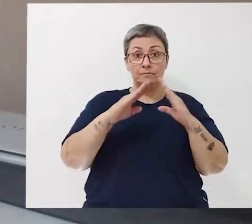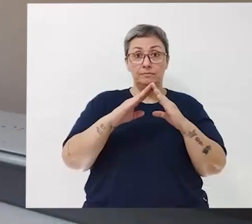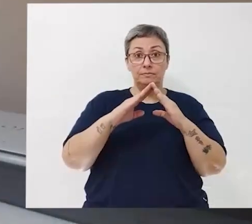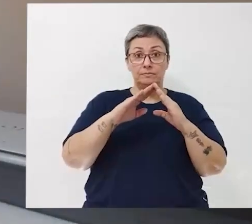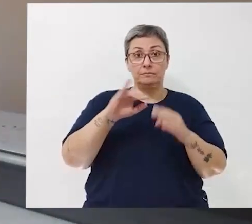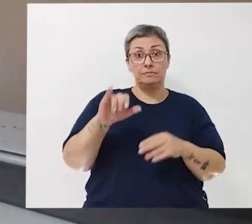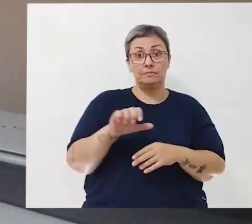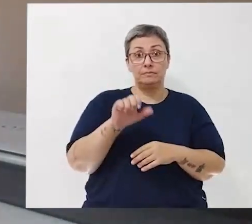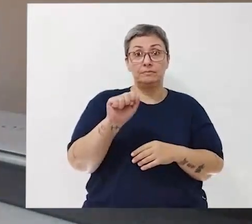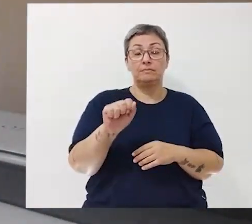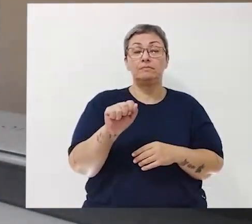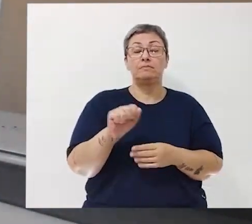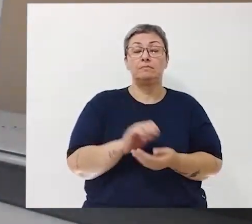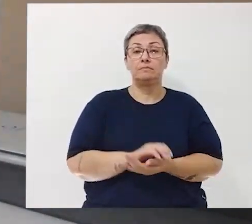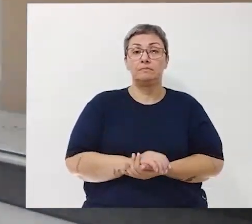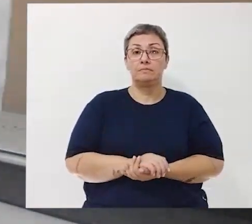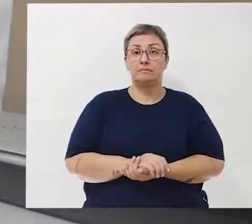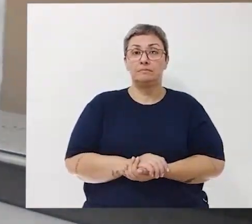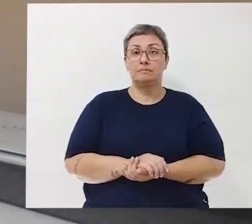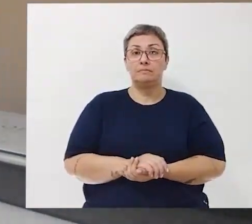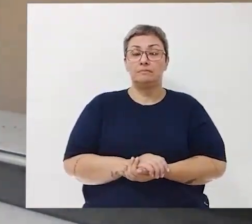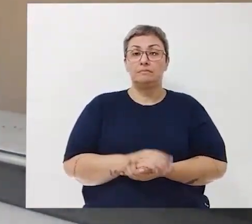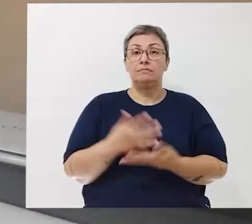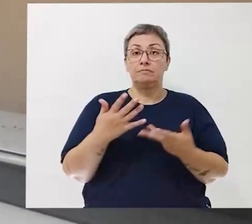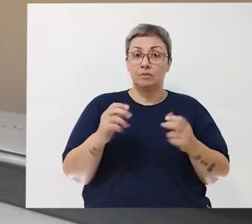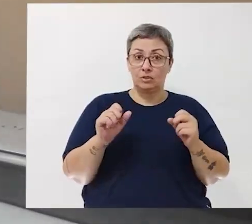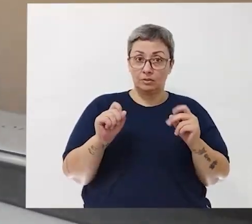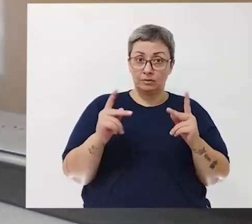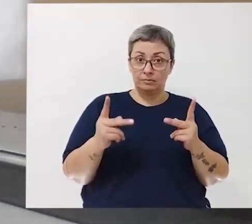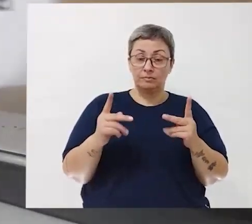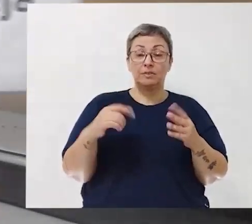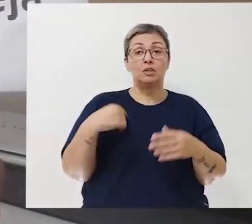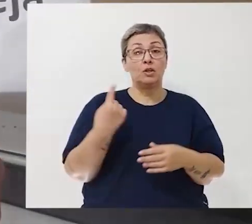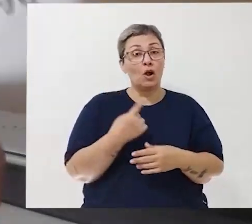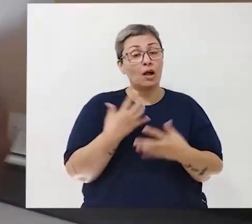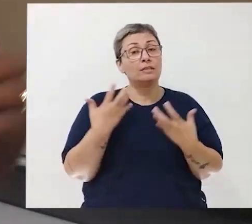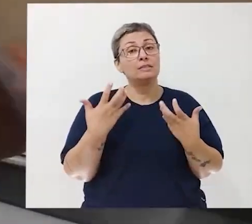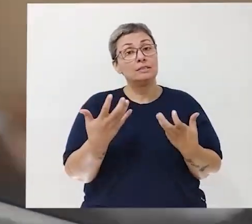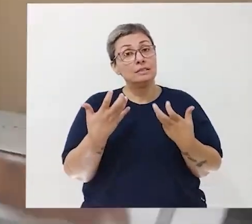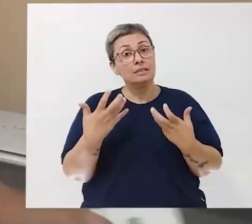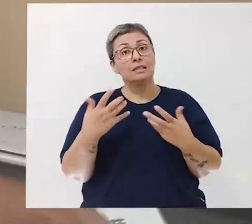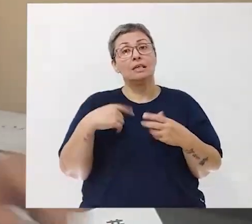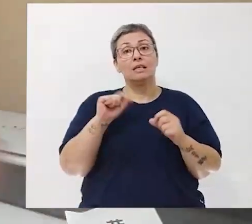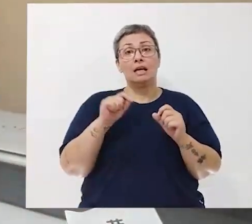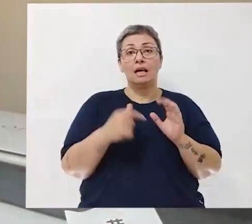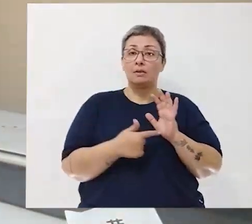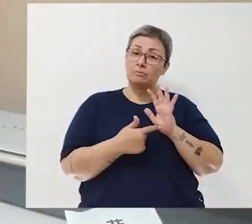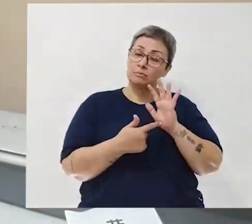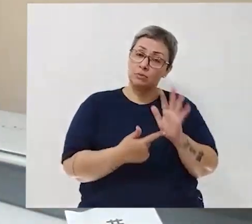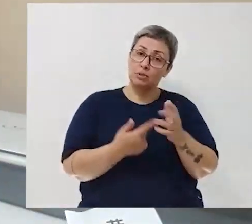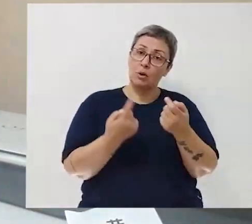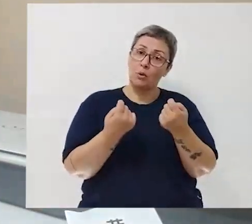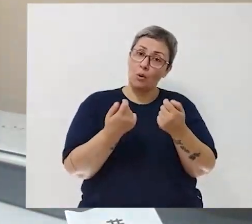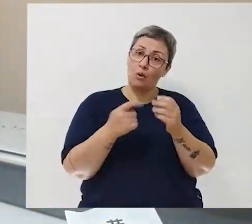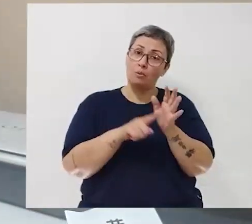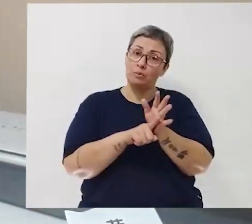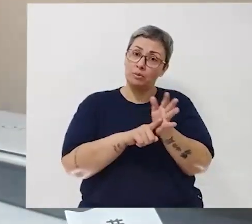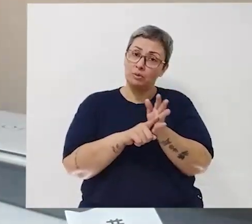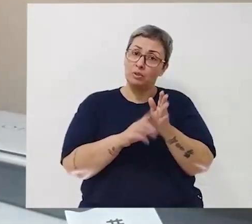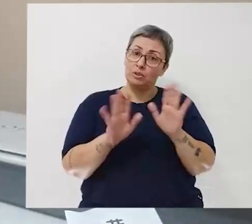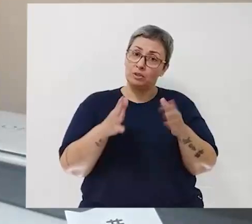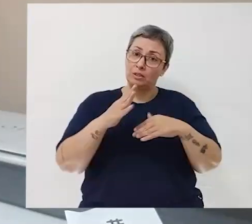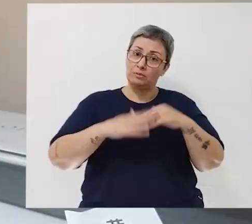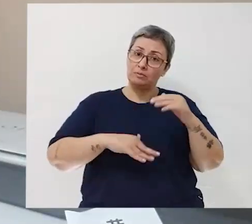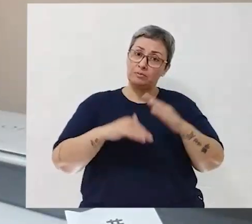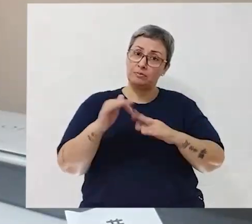Hashtag Saberes em Casa EJA, tá? Nós queremos trazer um pouquinho dessa pesquisa aí que você